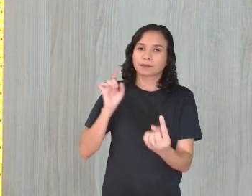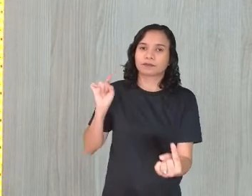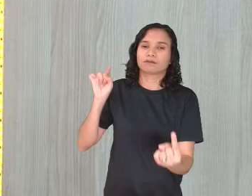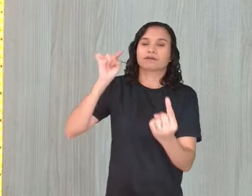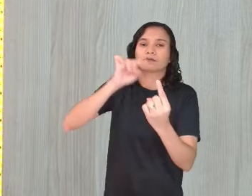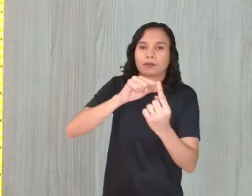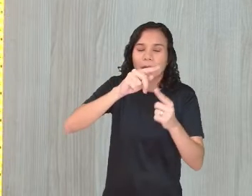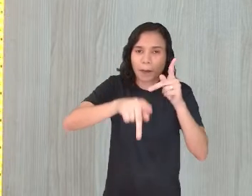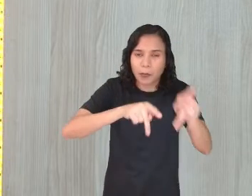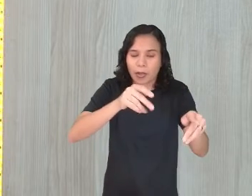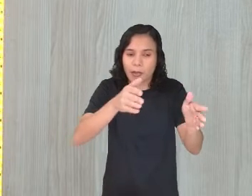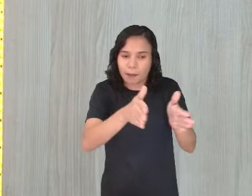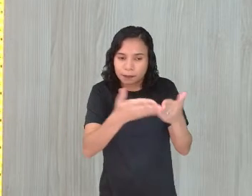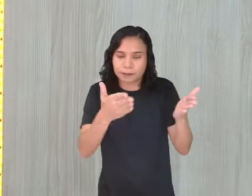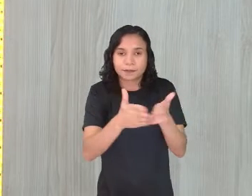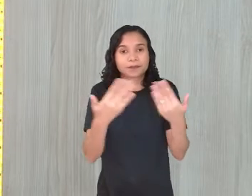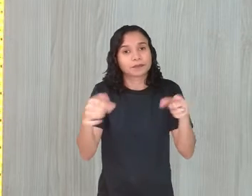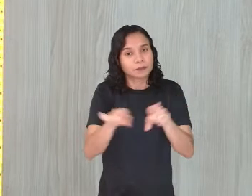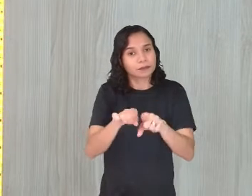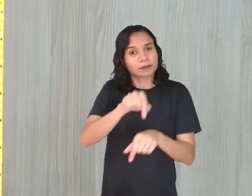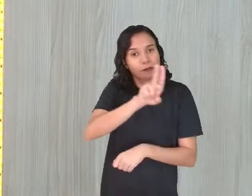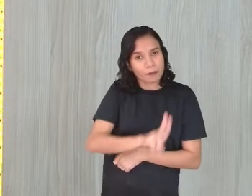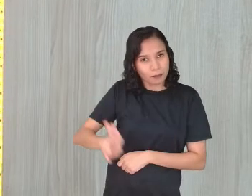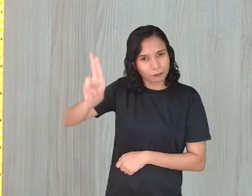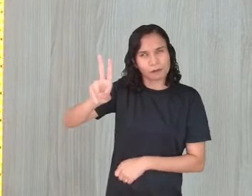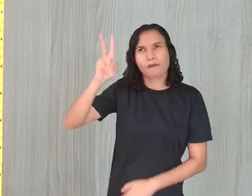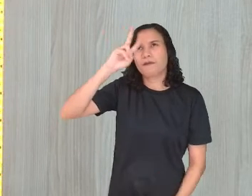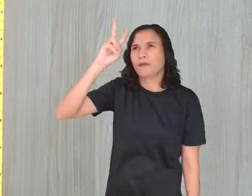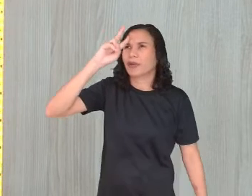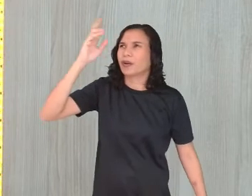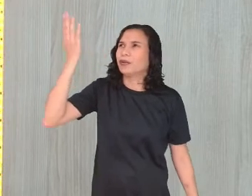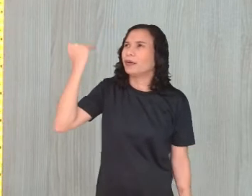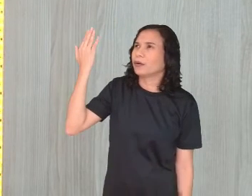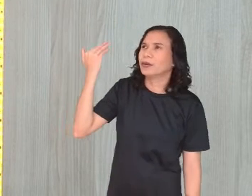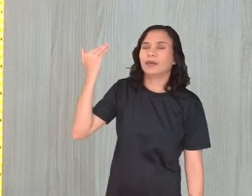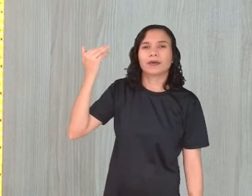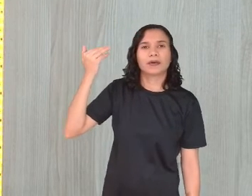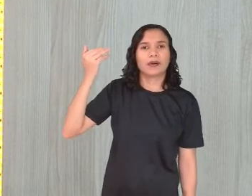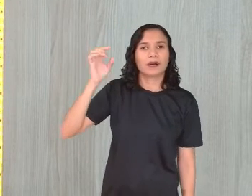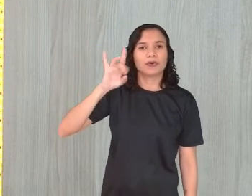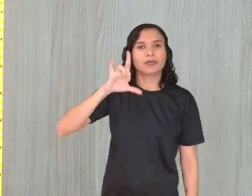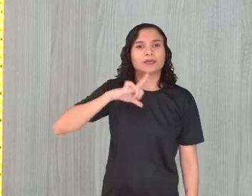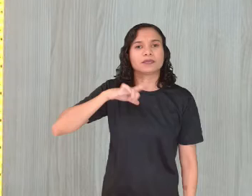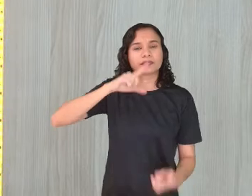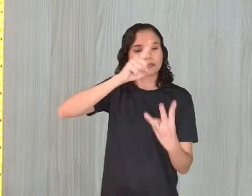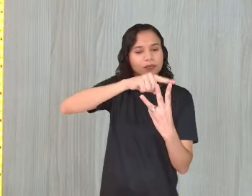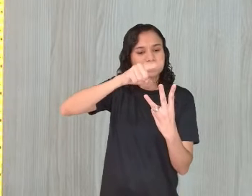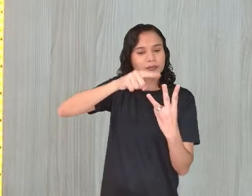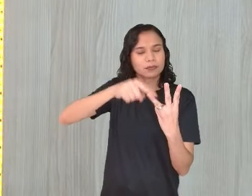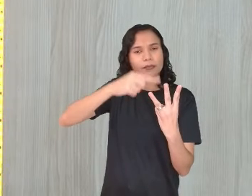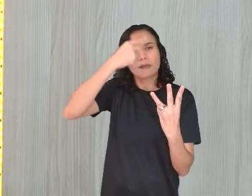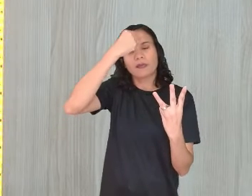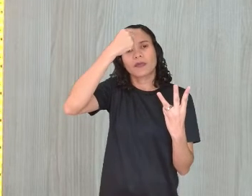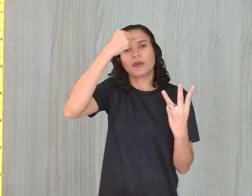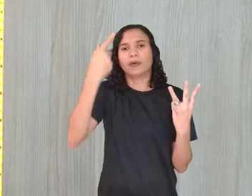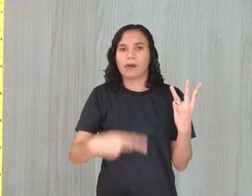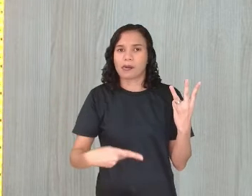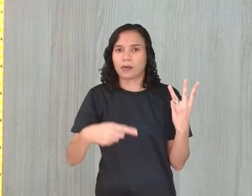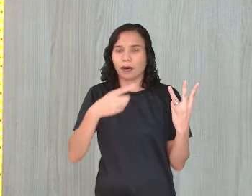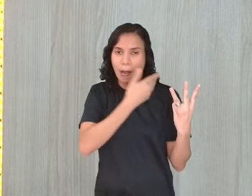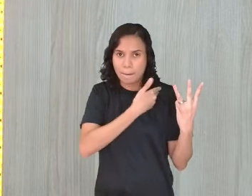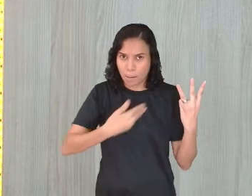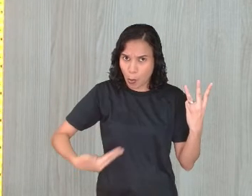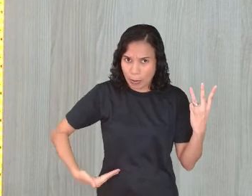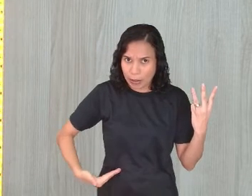população carente. Nas próprias universidades, eu me lembro de uma época, professora, que só existia 3 faculdades, né, e eram públicas,